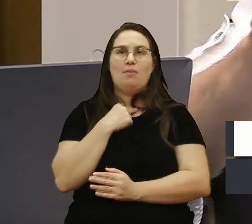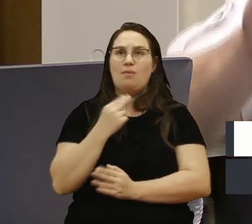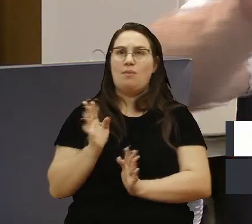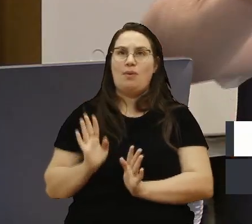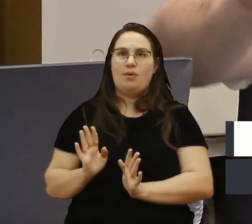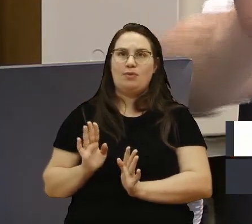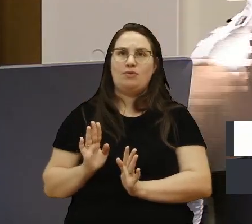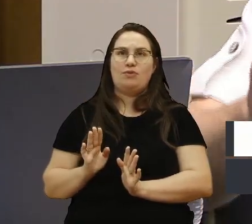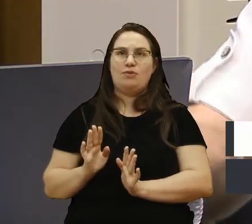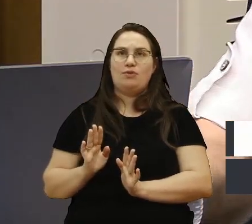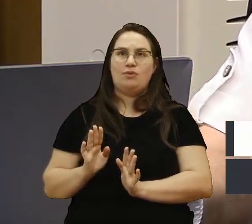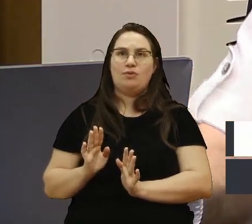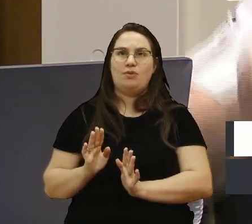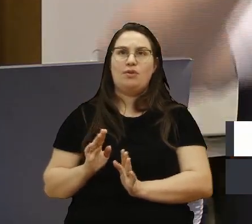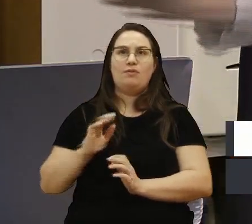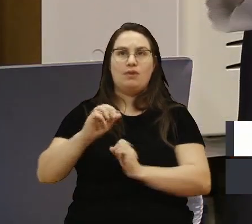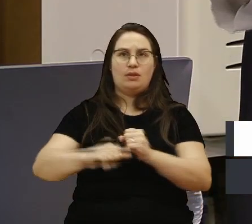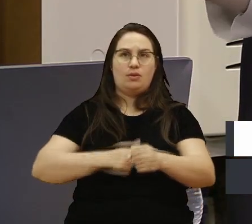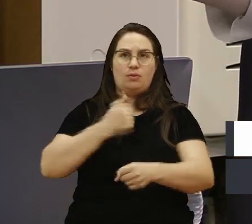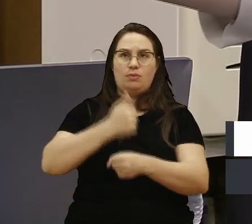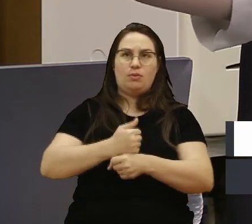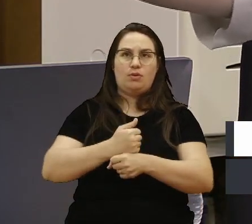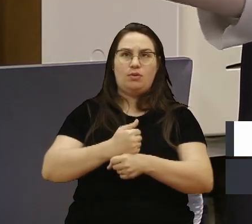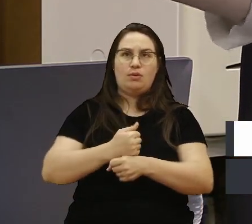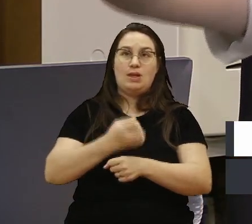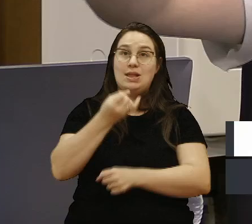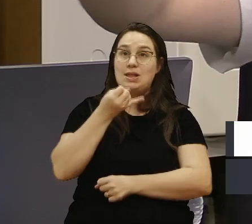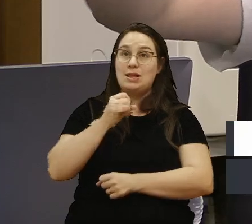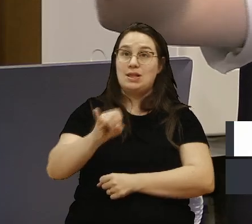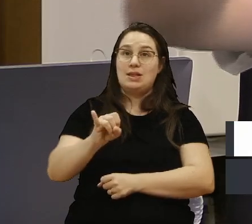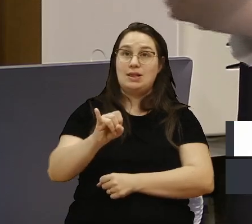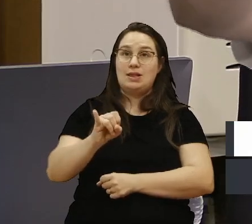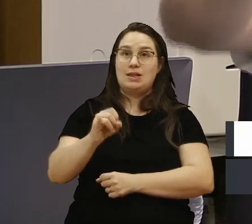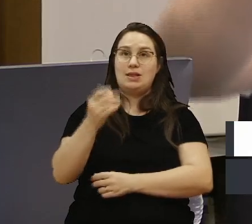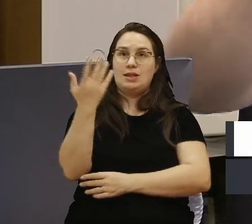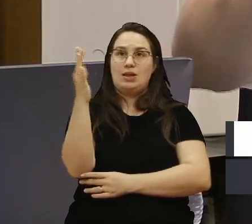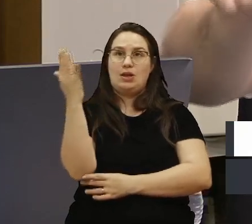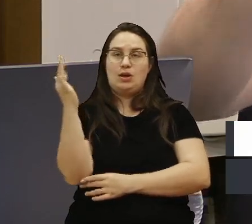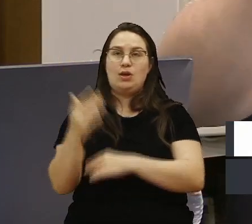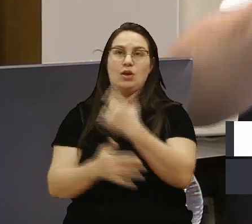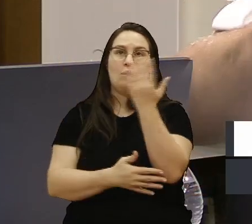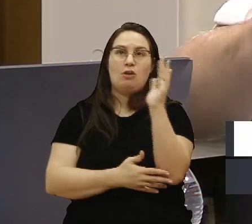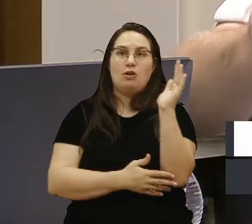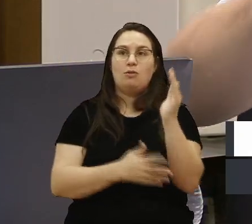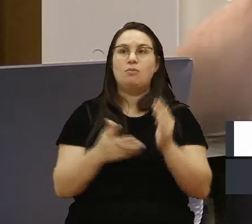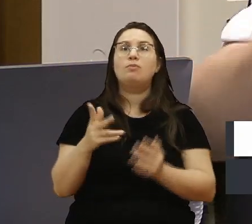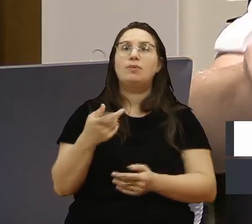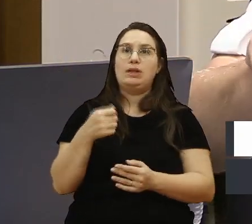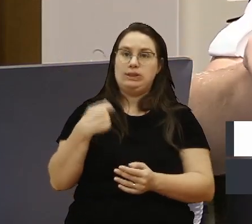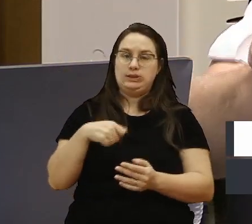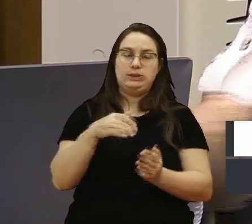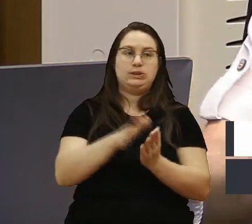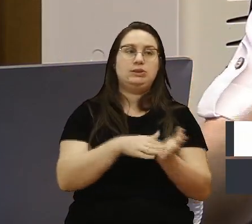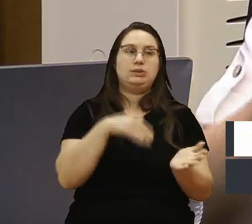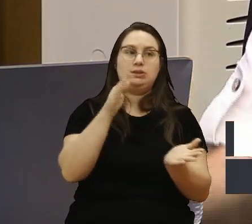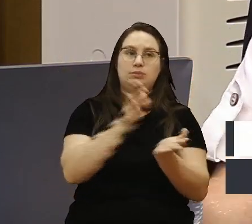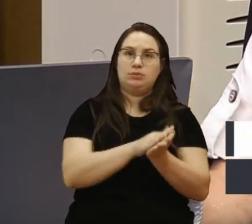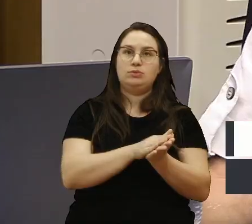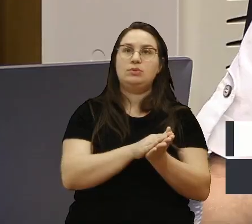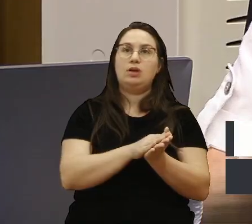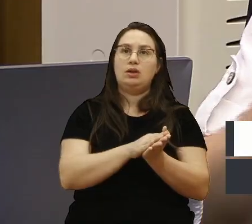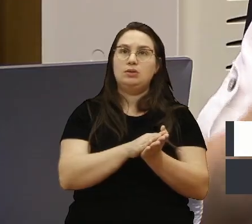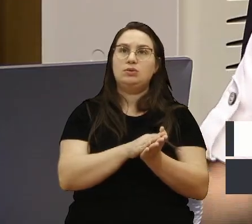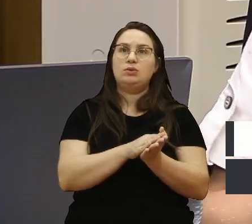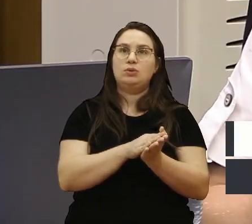Mas cortaram. Tem que fazer a substituição. Se cortaram, vão ter que ser multados. O senhor me comunica que eu vou denunciar eles serão multados. E mais do que